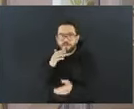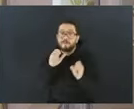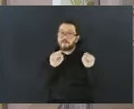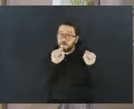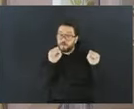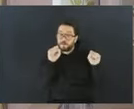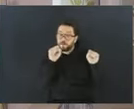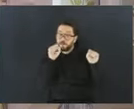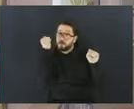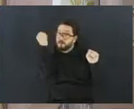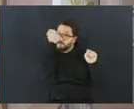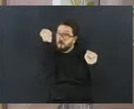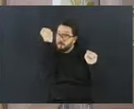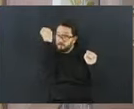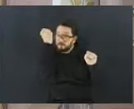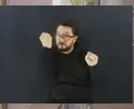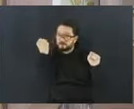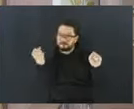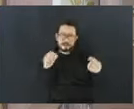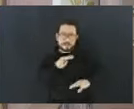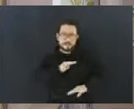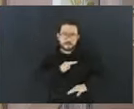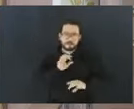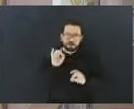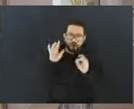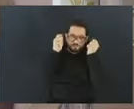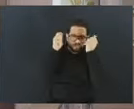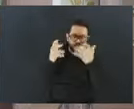grave. Okay? Só para fazer esse esclarecimento.